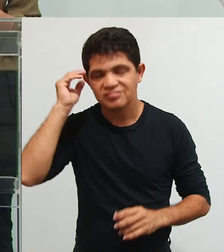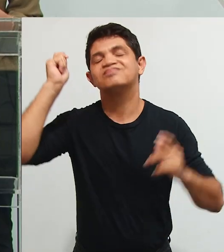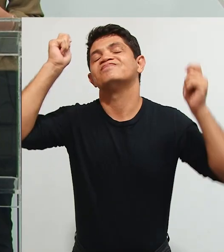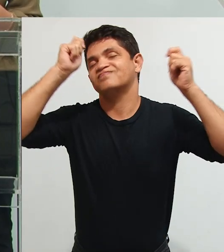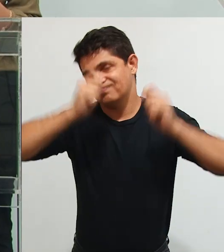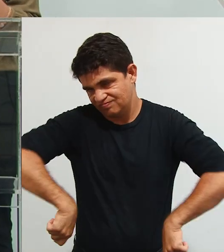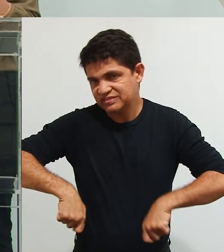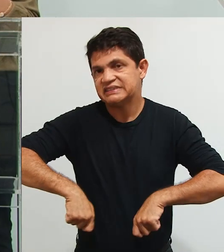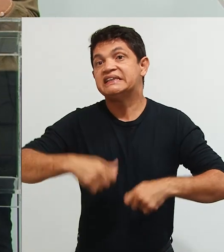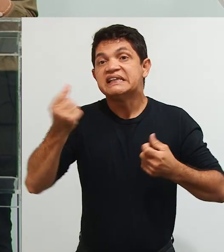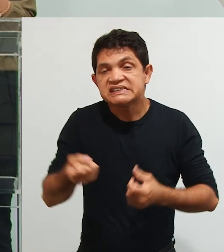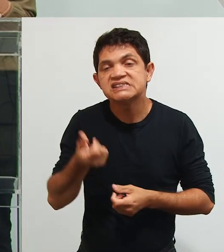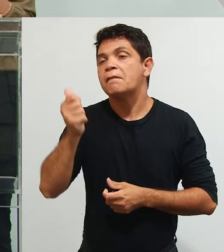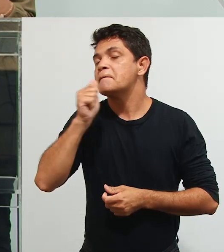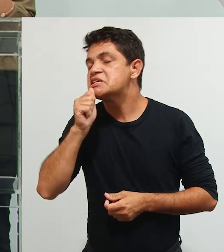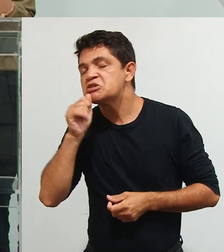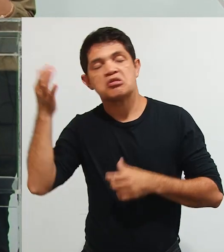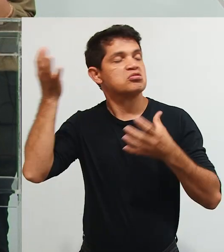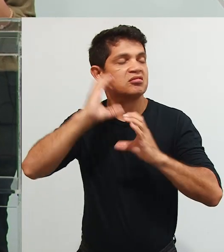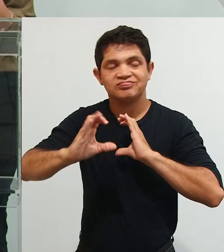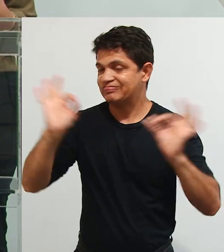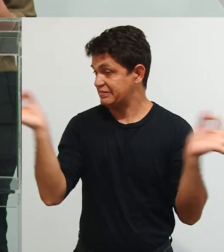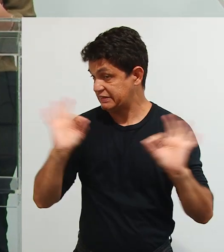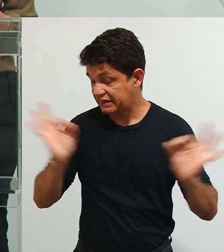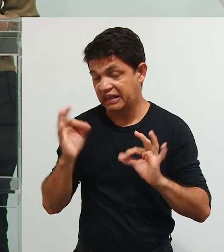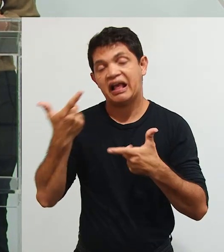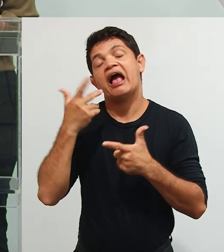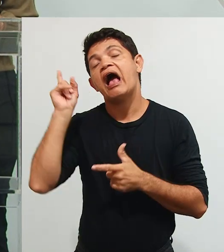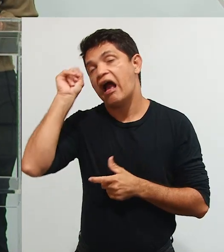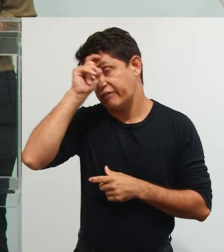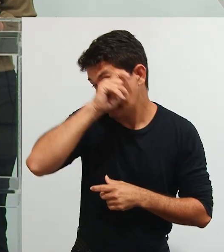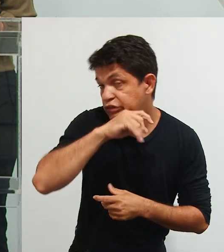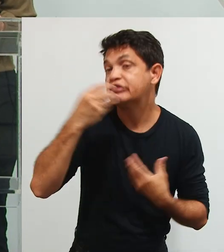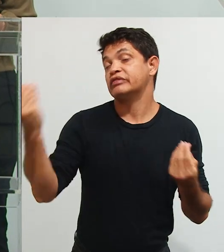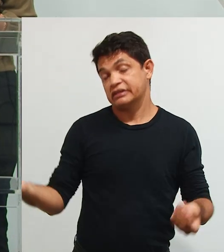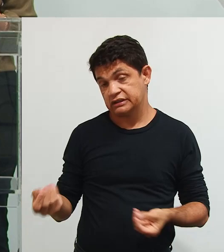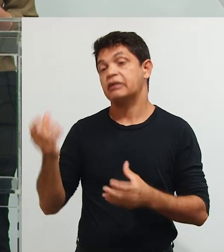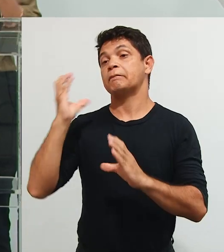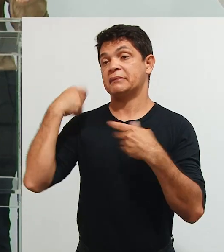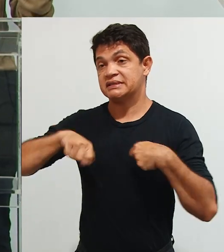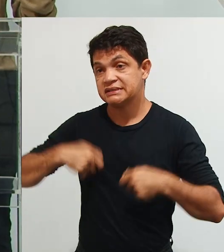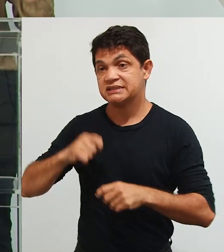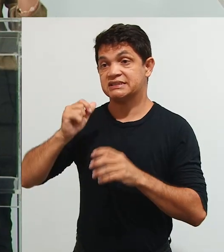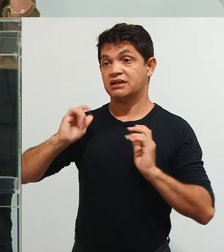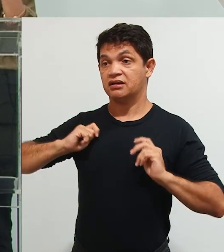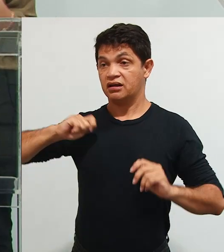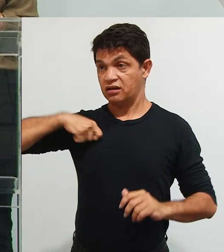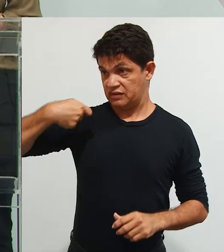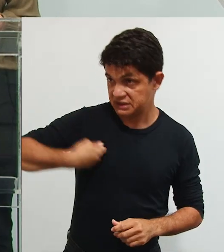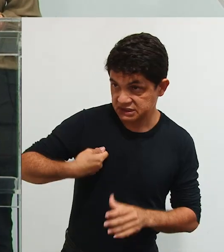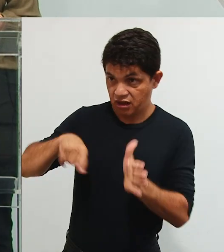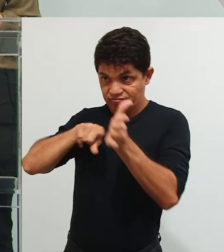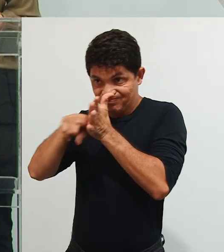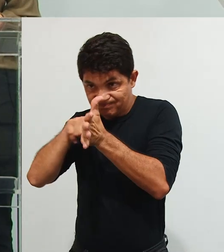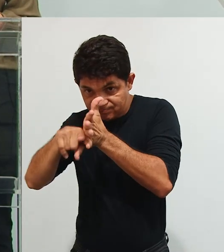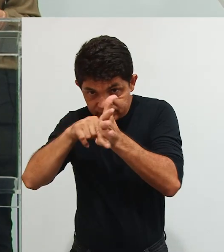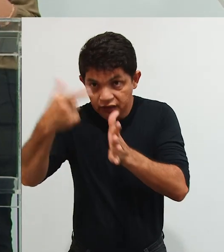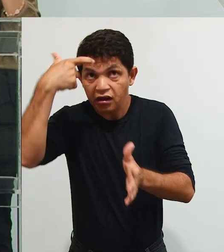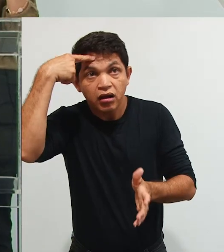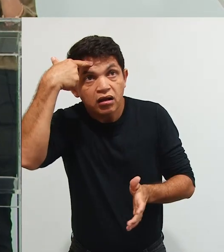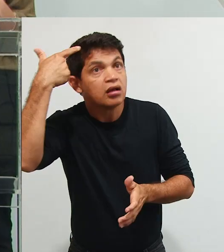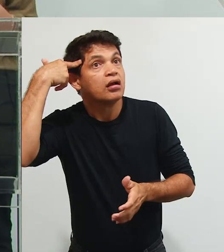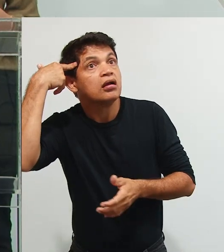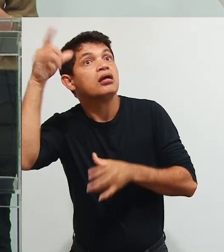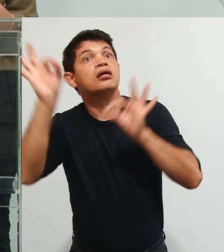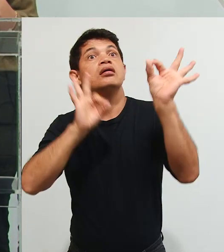que é uma oportunidade que a gente tem de externalizar o que está se passando na nossa cabeça.